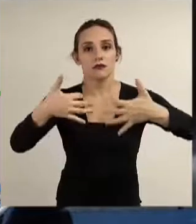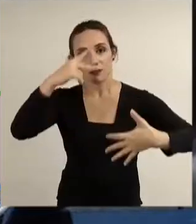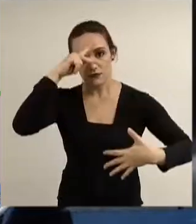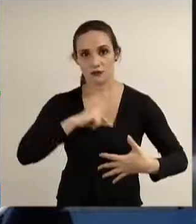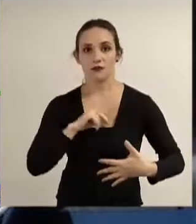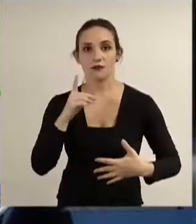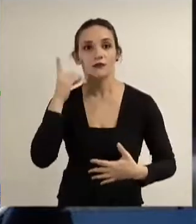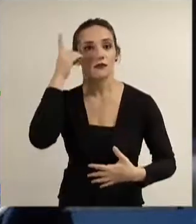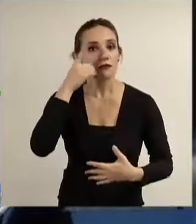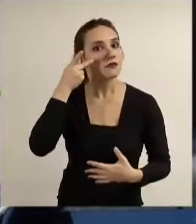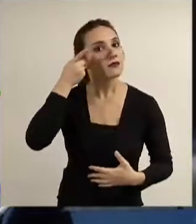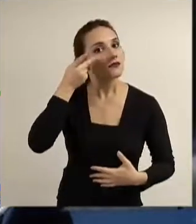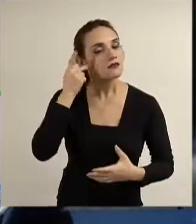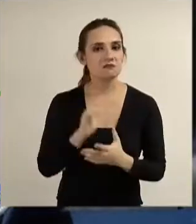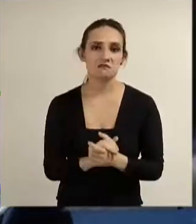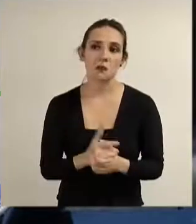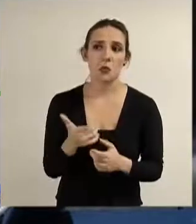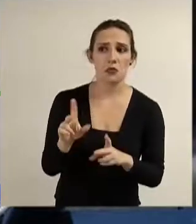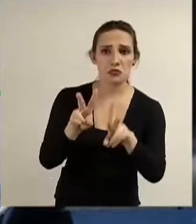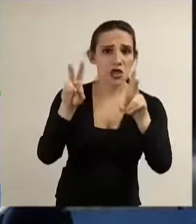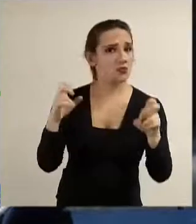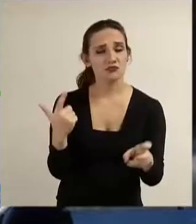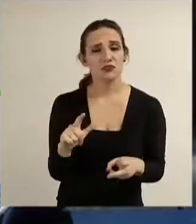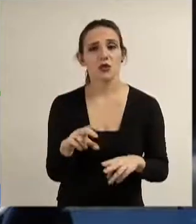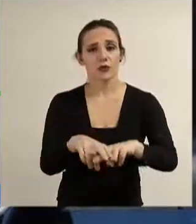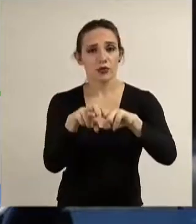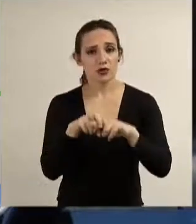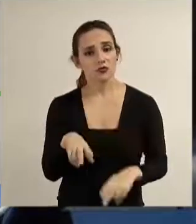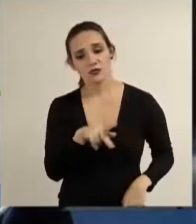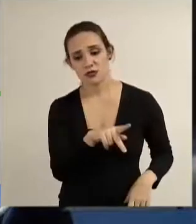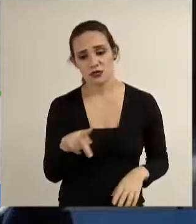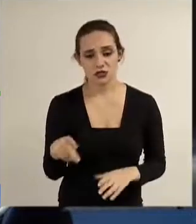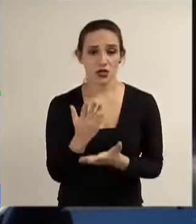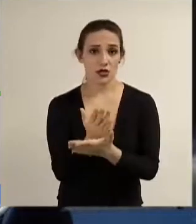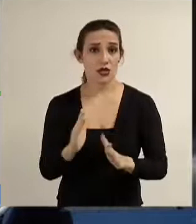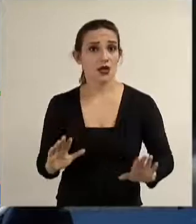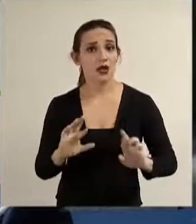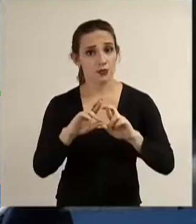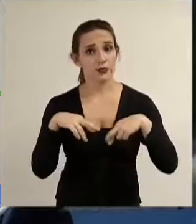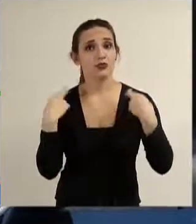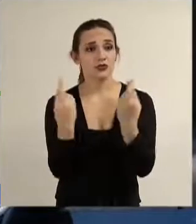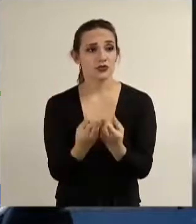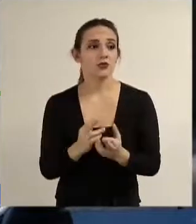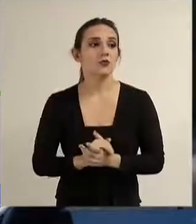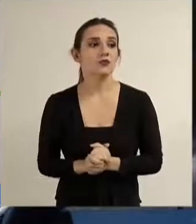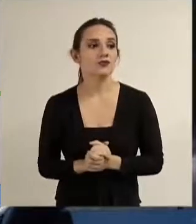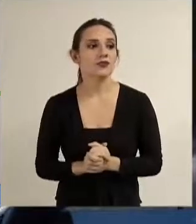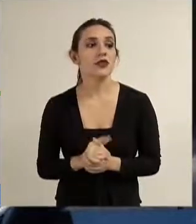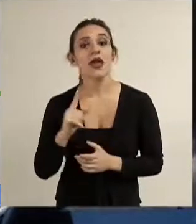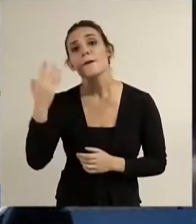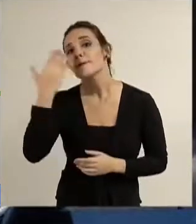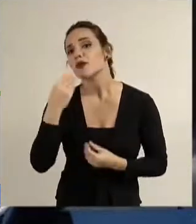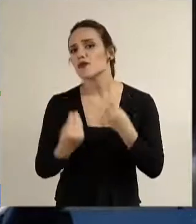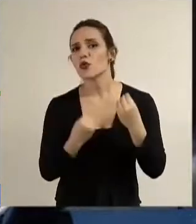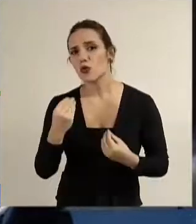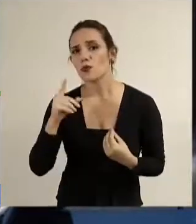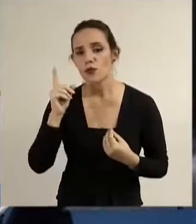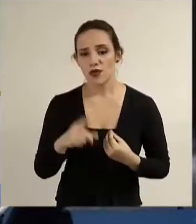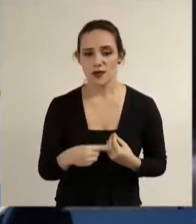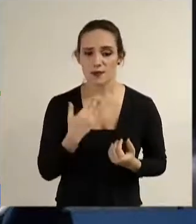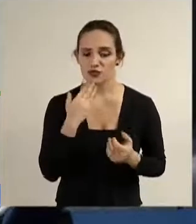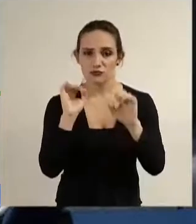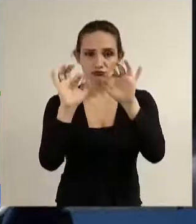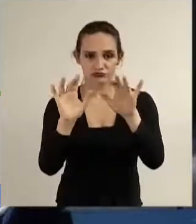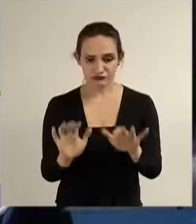palavra o deputado Pedro Kemp. Nada mais havendo a tratar, o senhor presidente encerrou a presente sessão e, para constar,